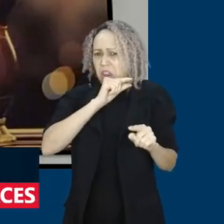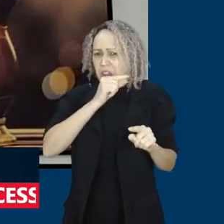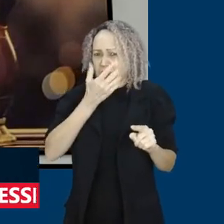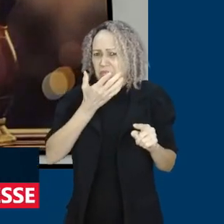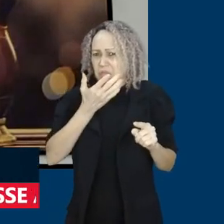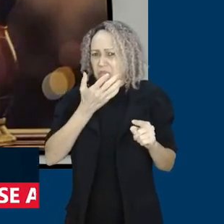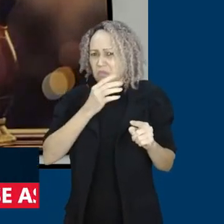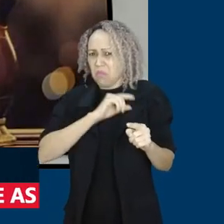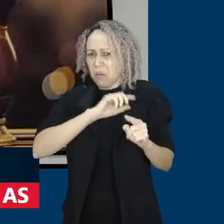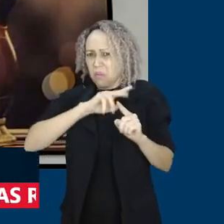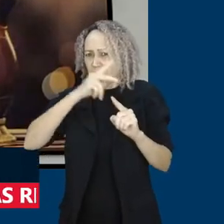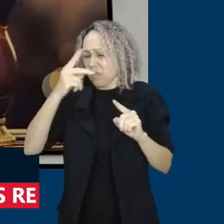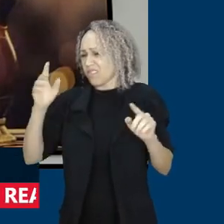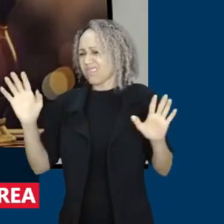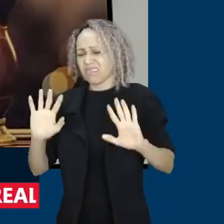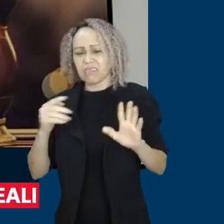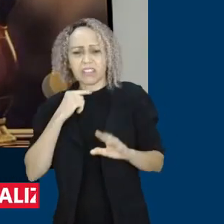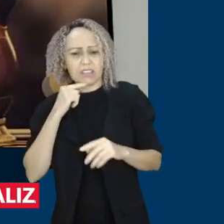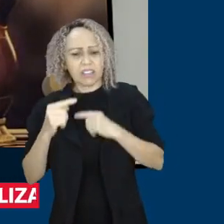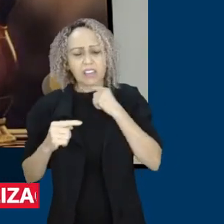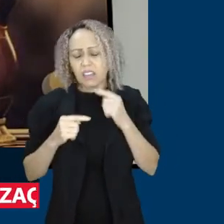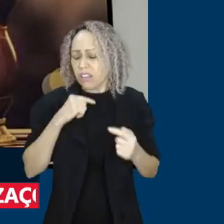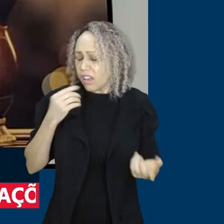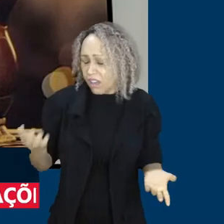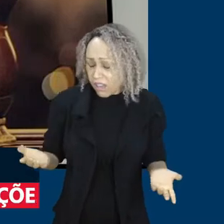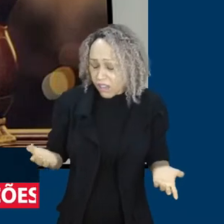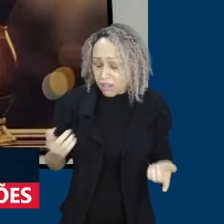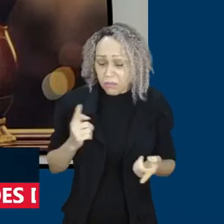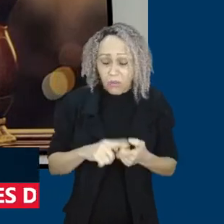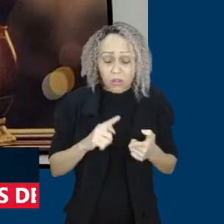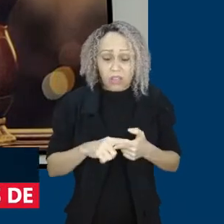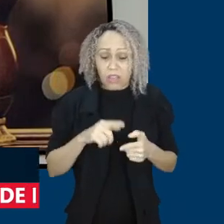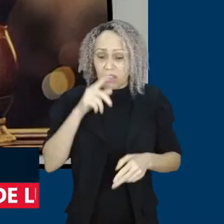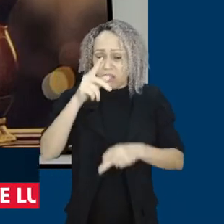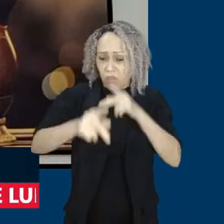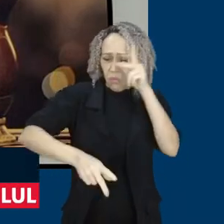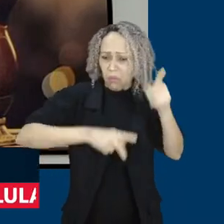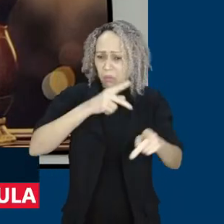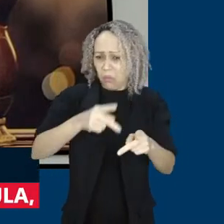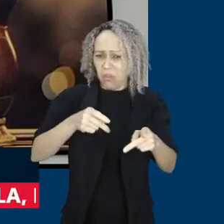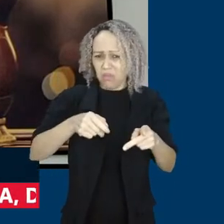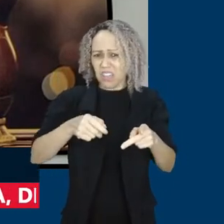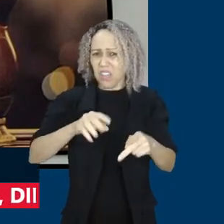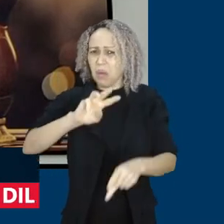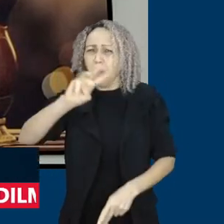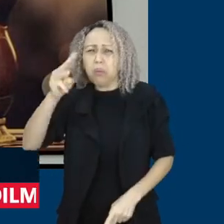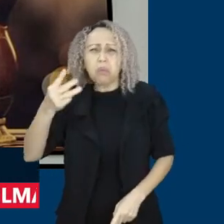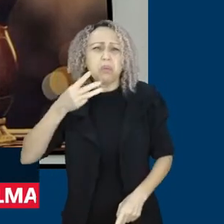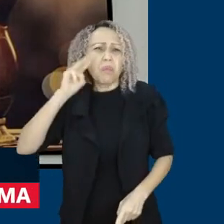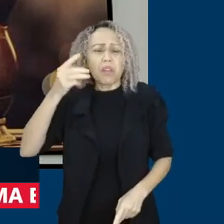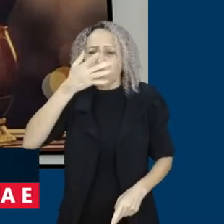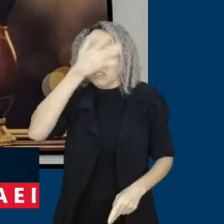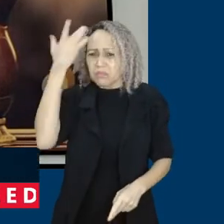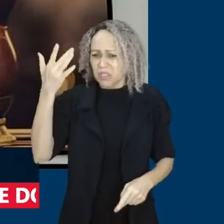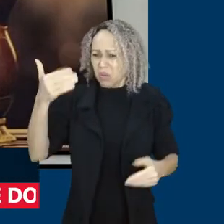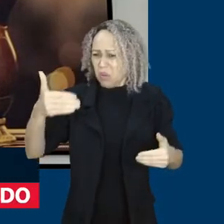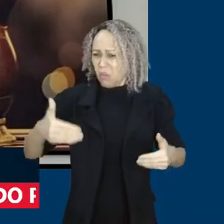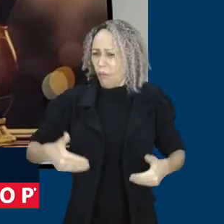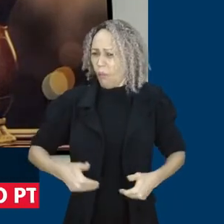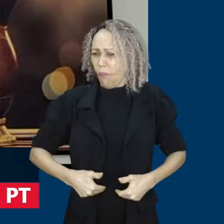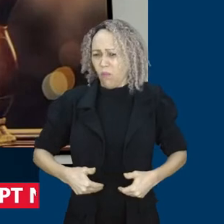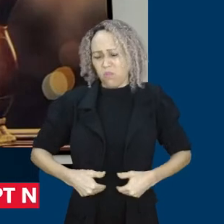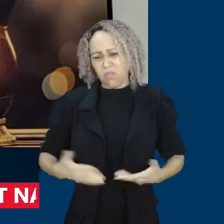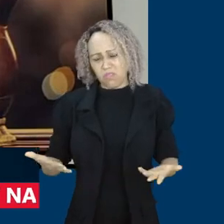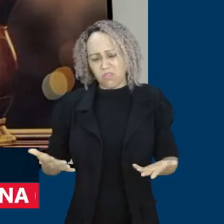de pessoas estão na situação de insuficiência alimentar né quem ia ser contra